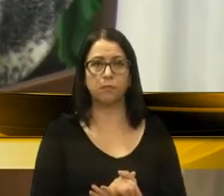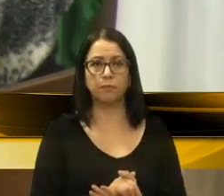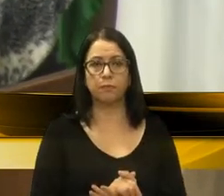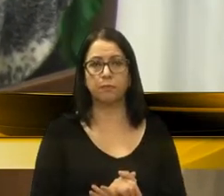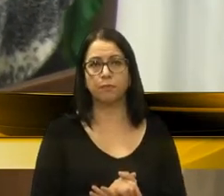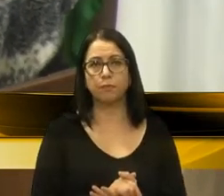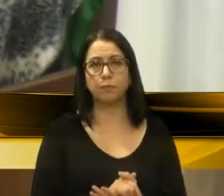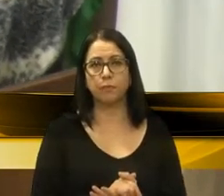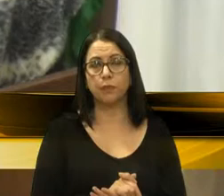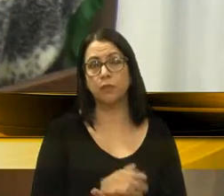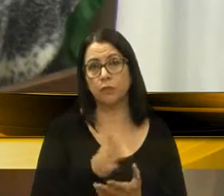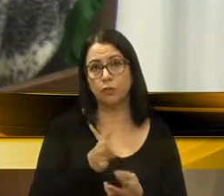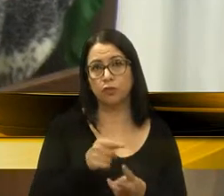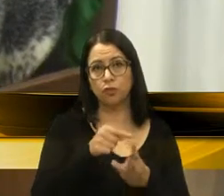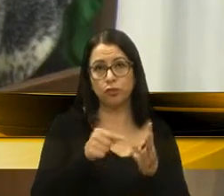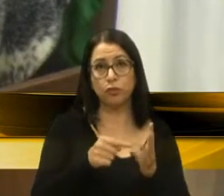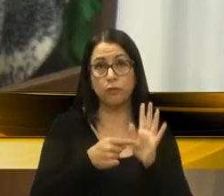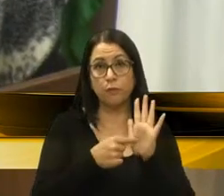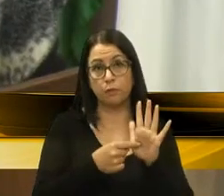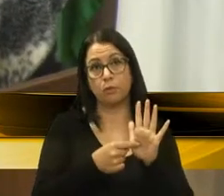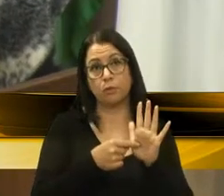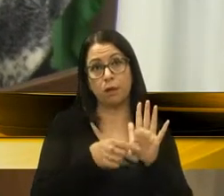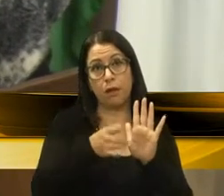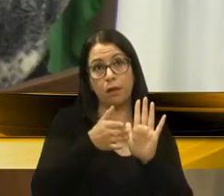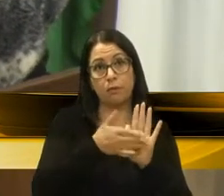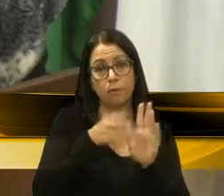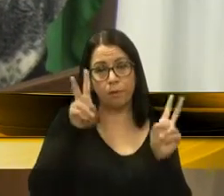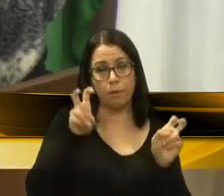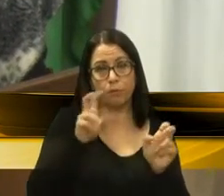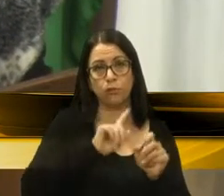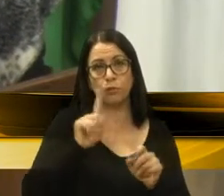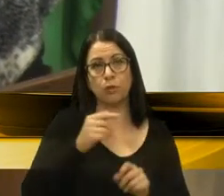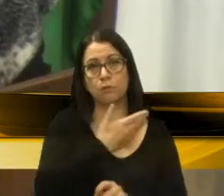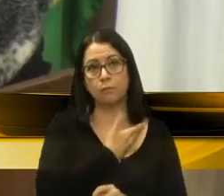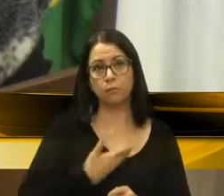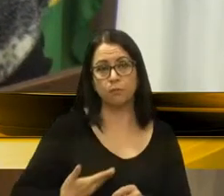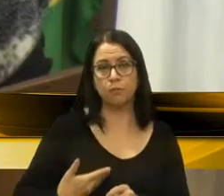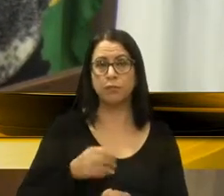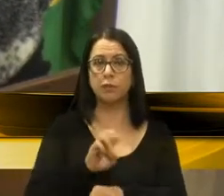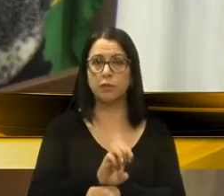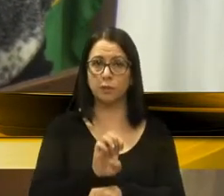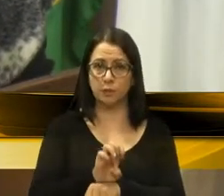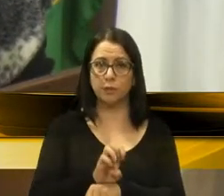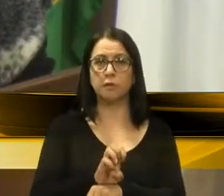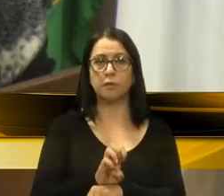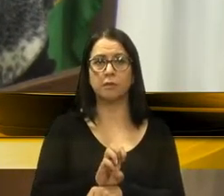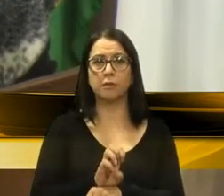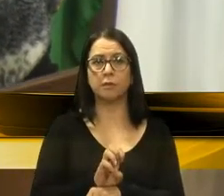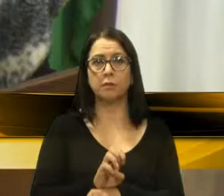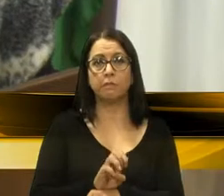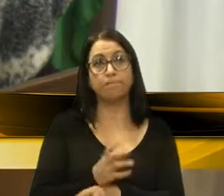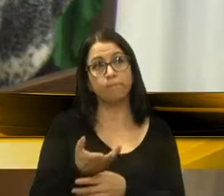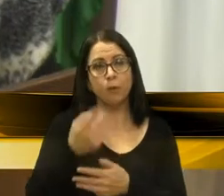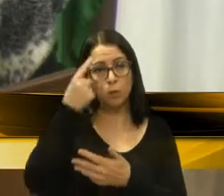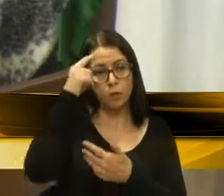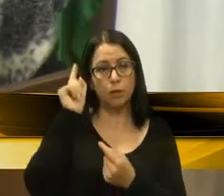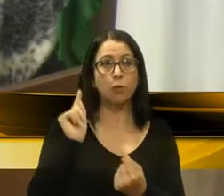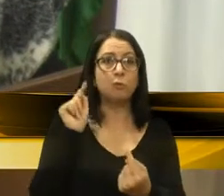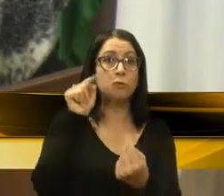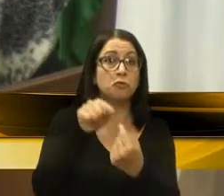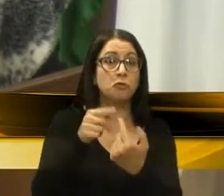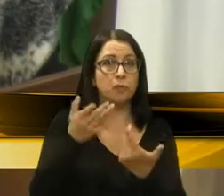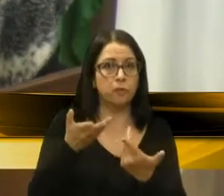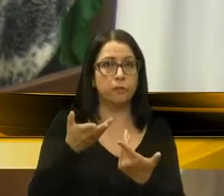que já foram levadas ao governo do Estado com a ideia, assim, o objetivo